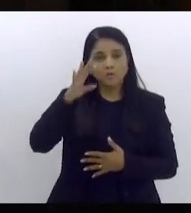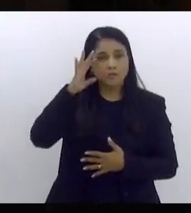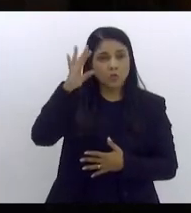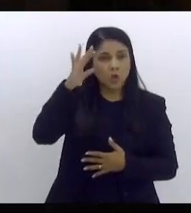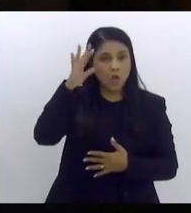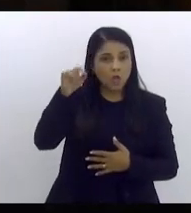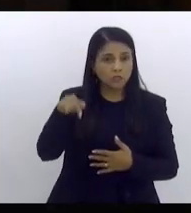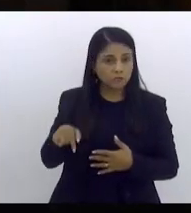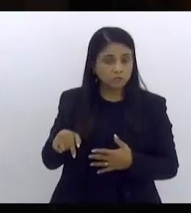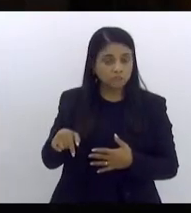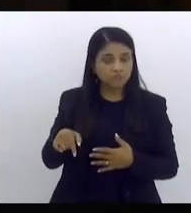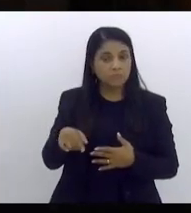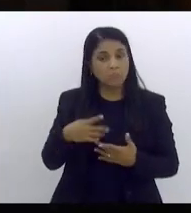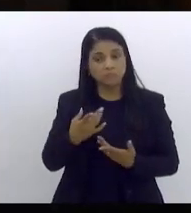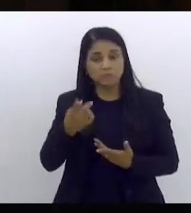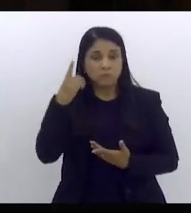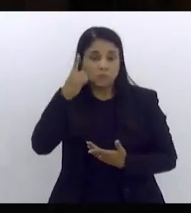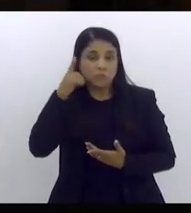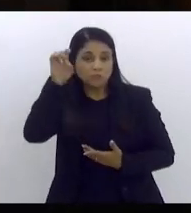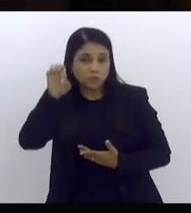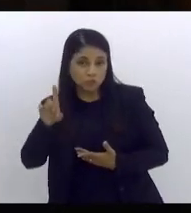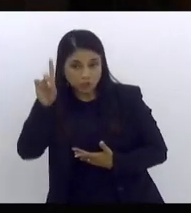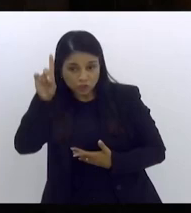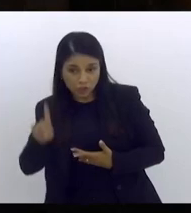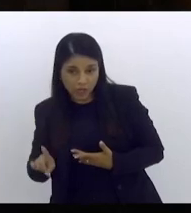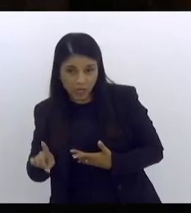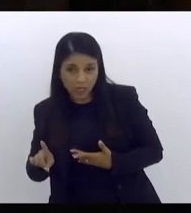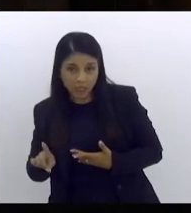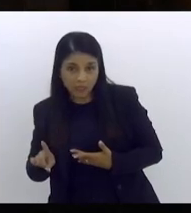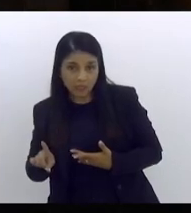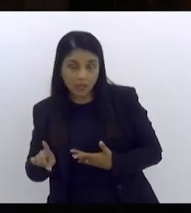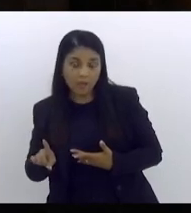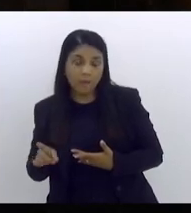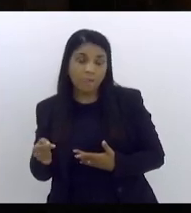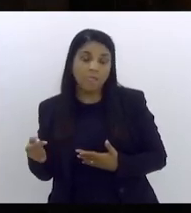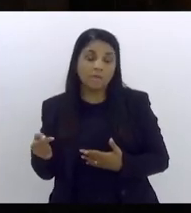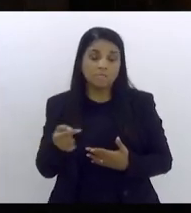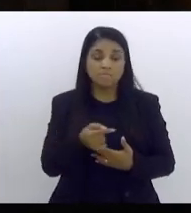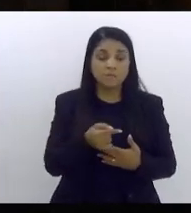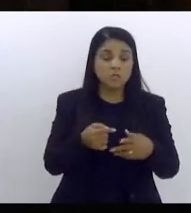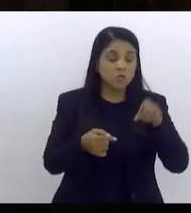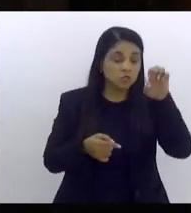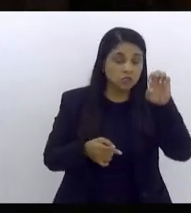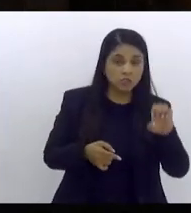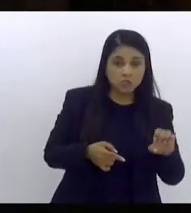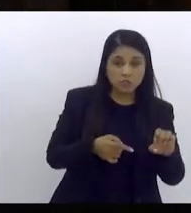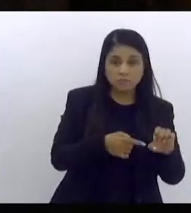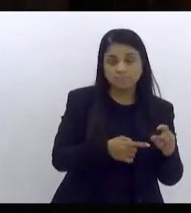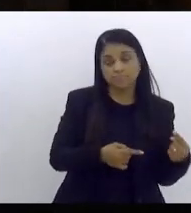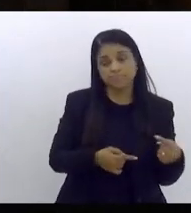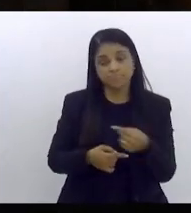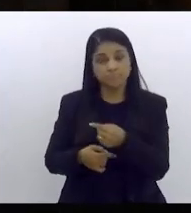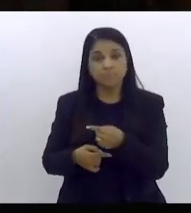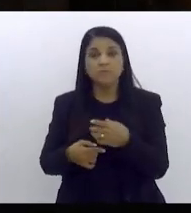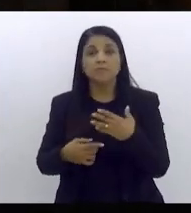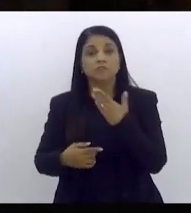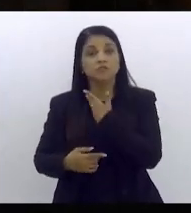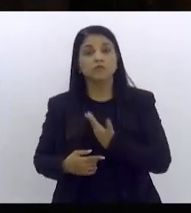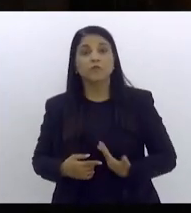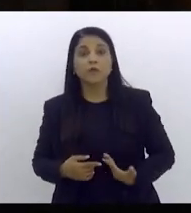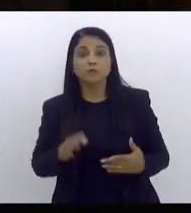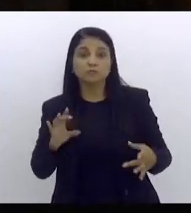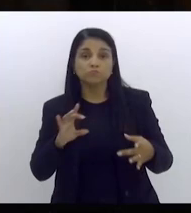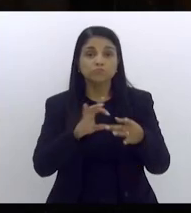de oposição, um deputado de esquerda de governo. Então, eu